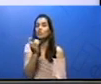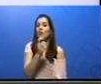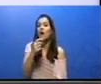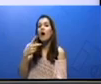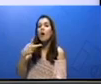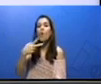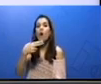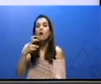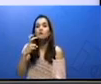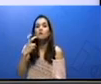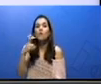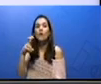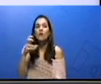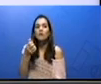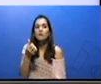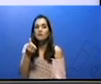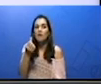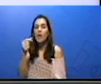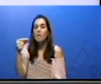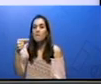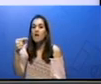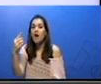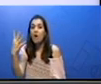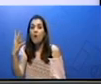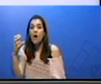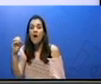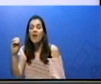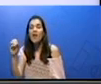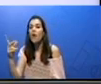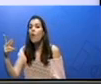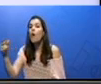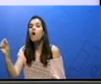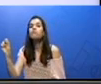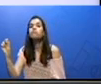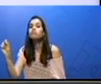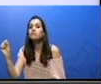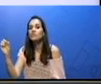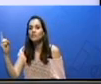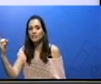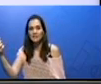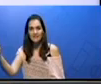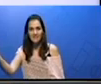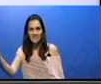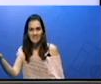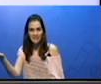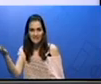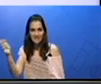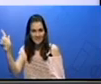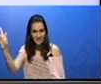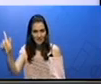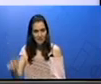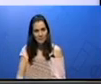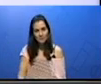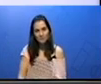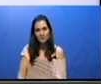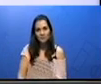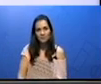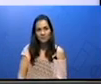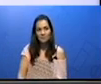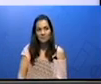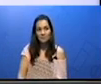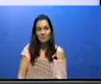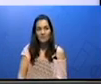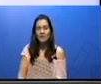vou descobrir, né, o valor do oxigênio que está faltando. No caso aqui é uma equação de primeiro